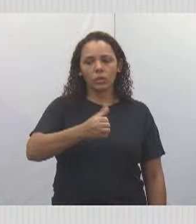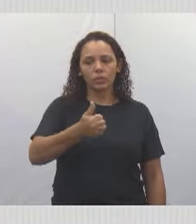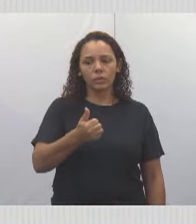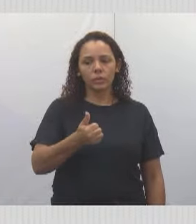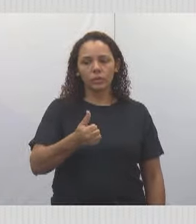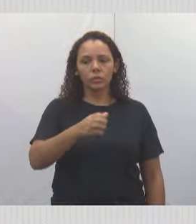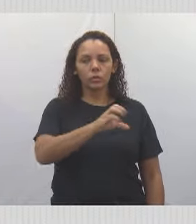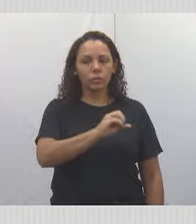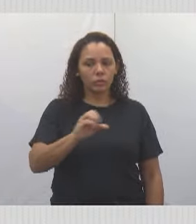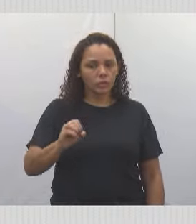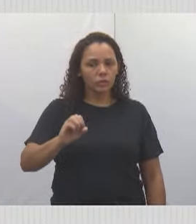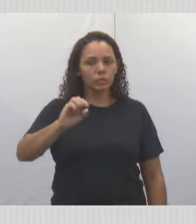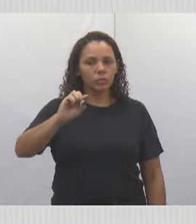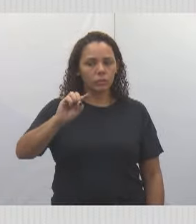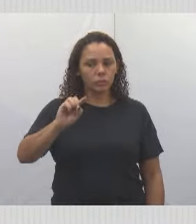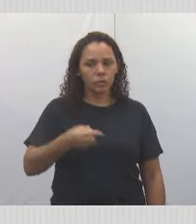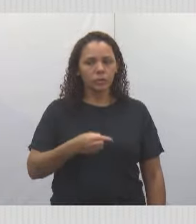R$70.900.914.